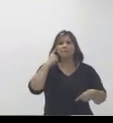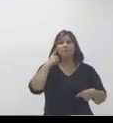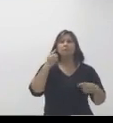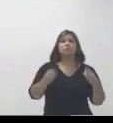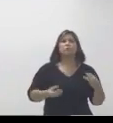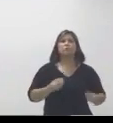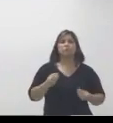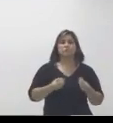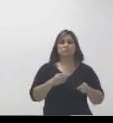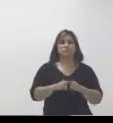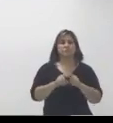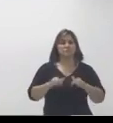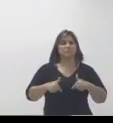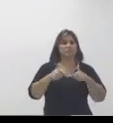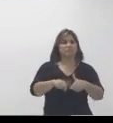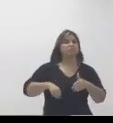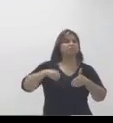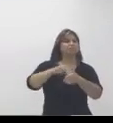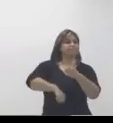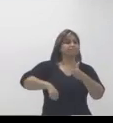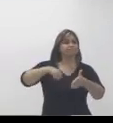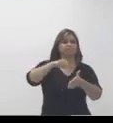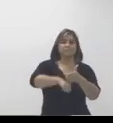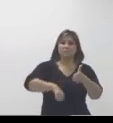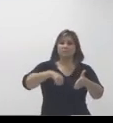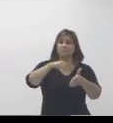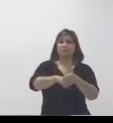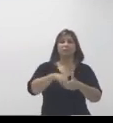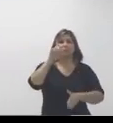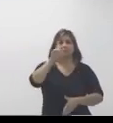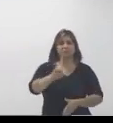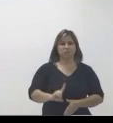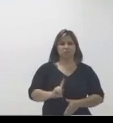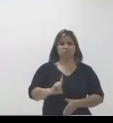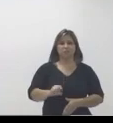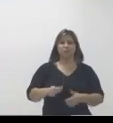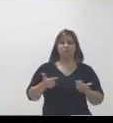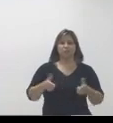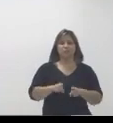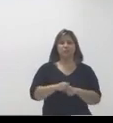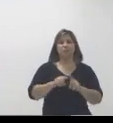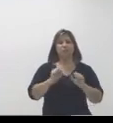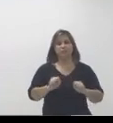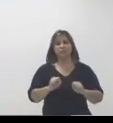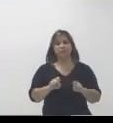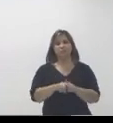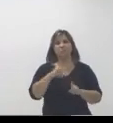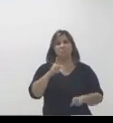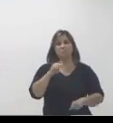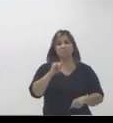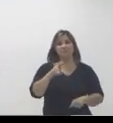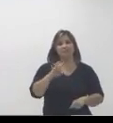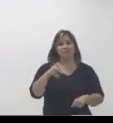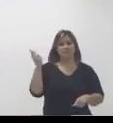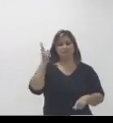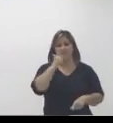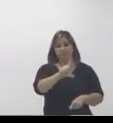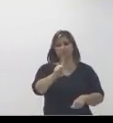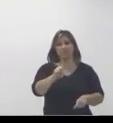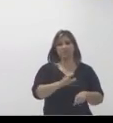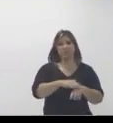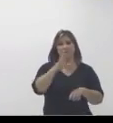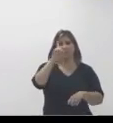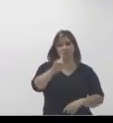numa permanente luta entre direitos e privilégios e vamos lutar para que direitos pensão obrigada